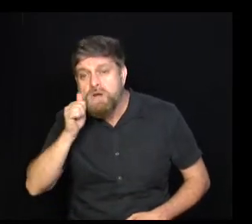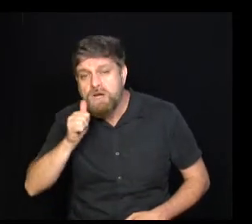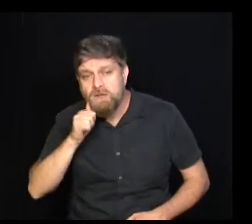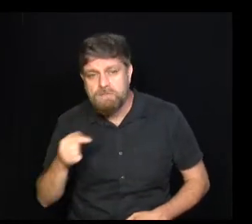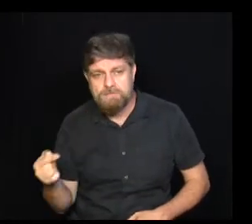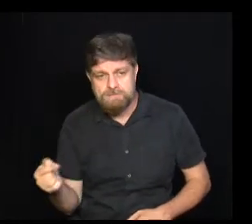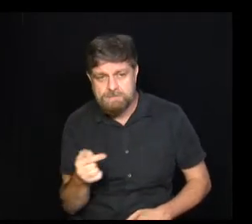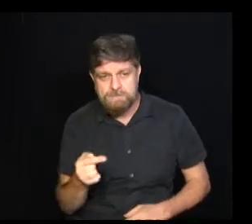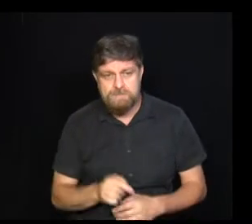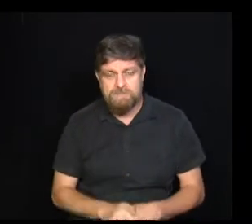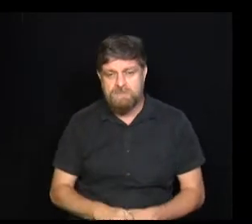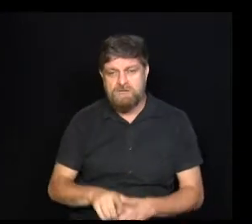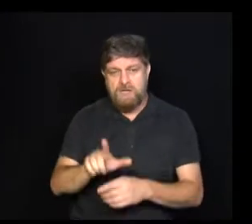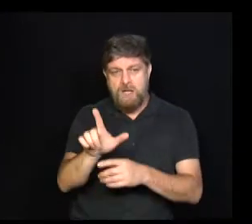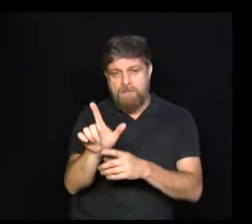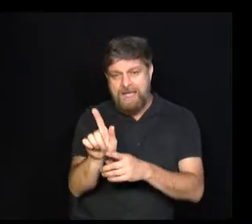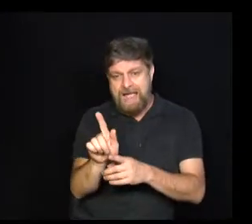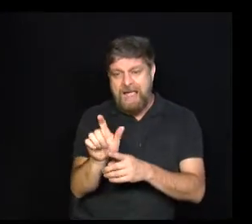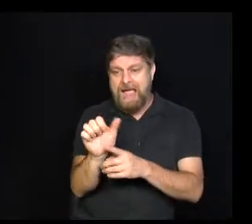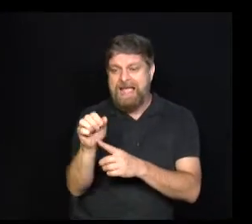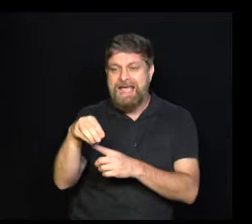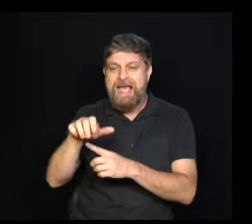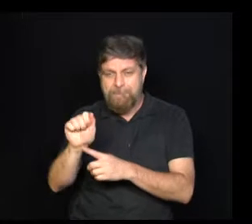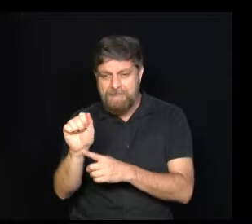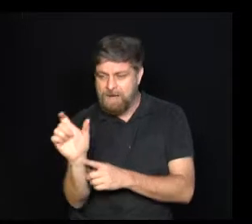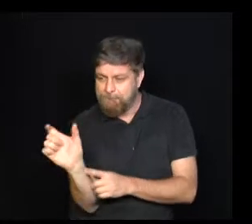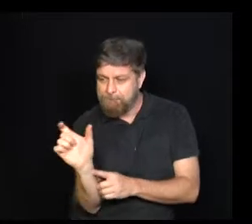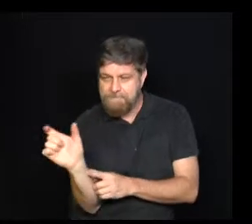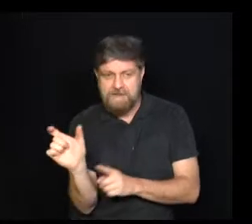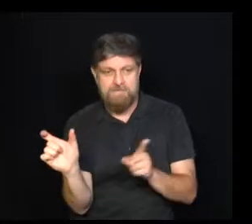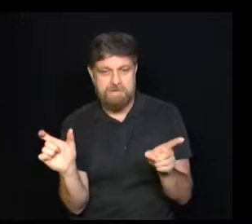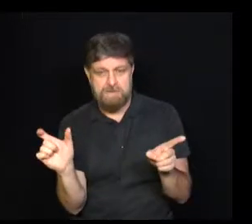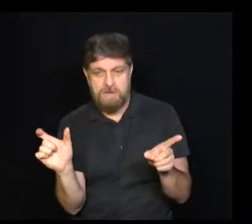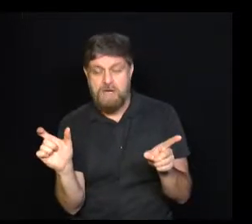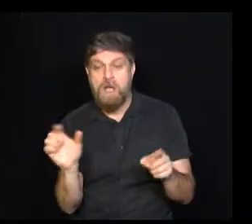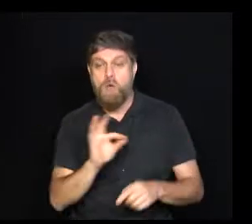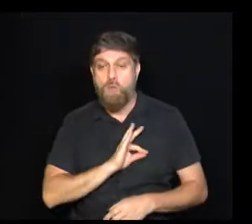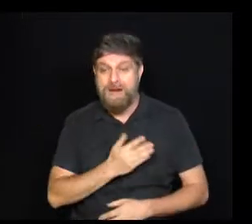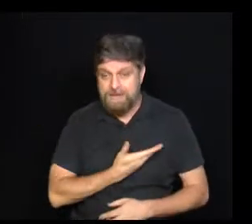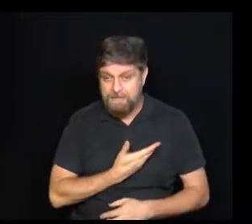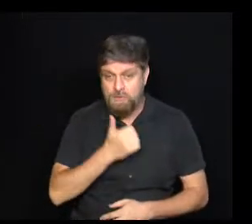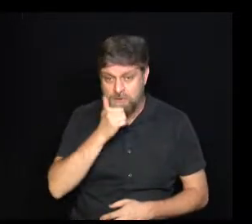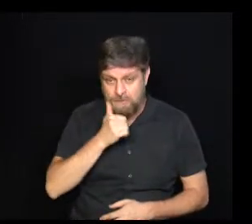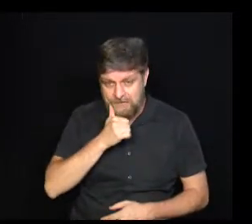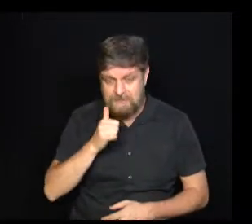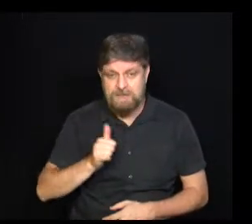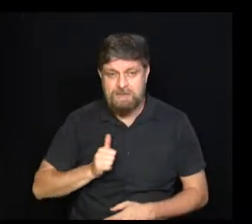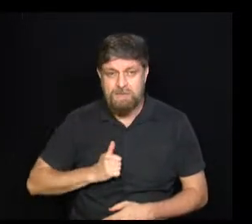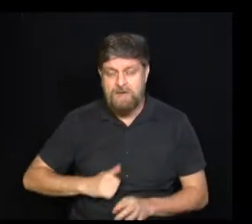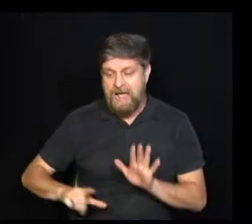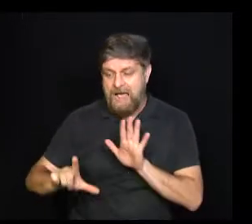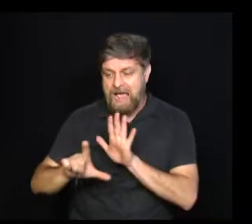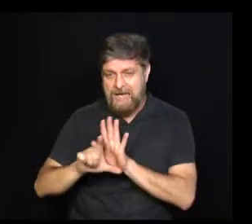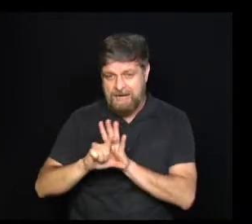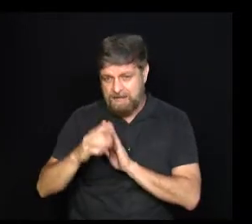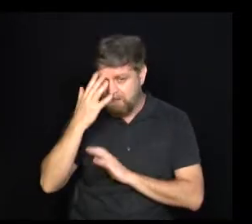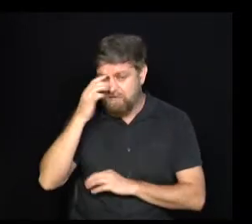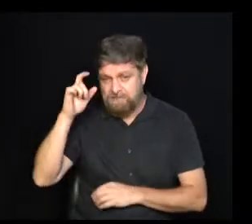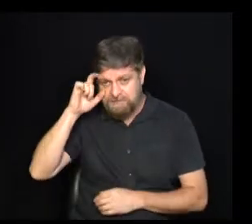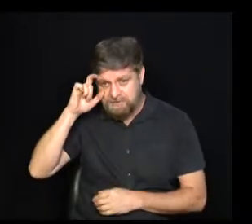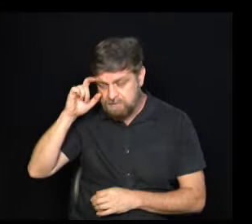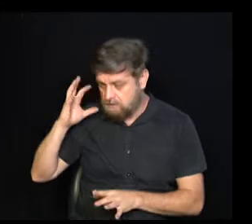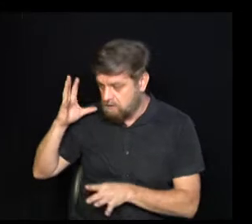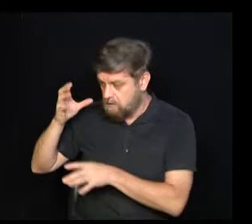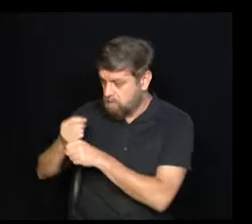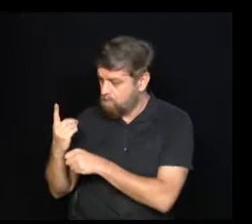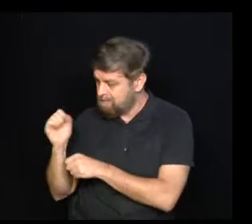foi criado em 2016. Em 2016, a Lei Maria da Penha completava 10 anos.